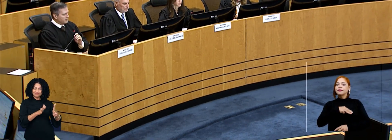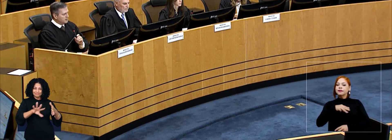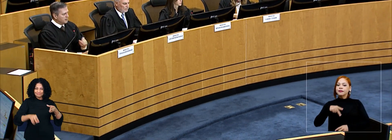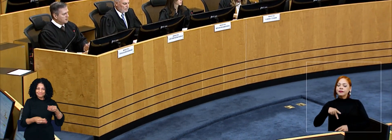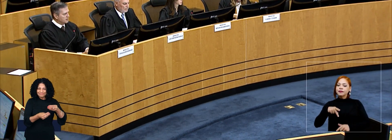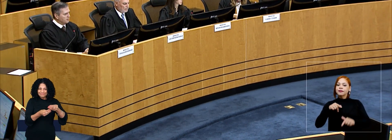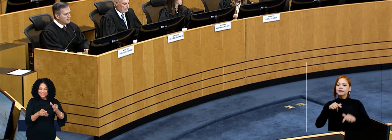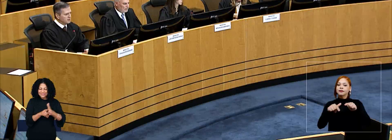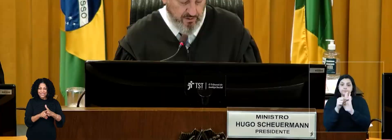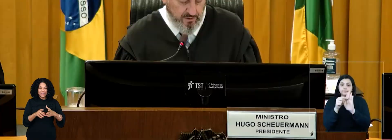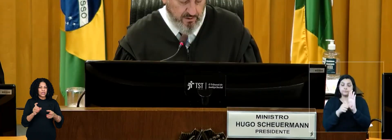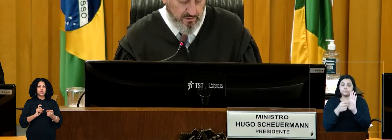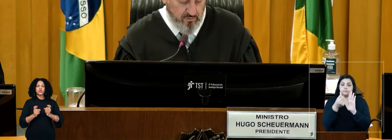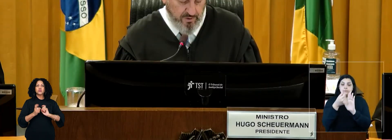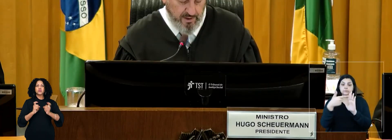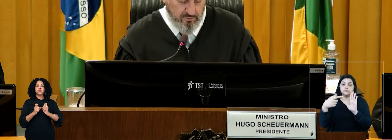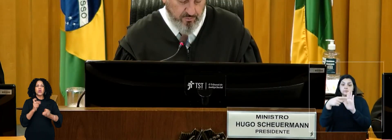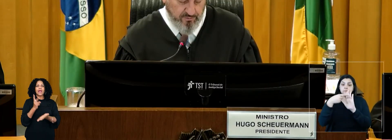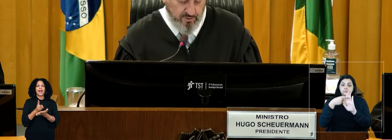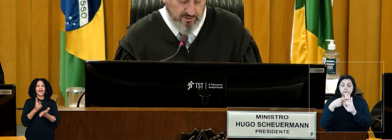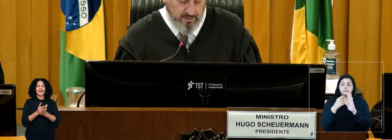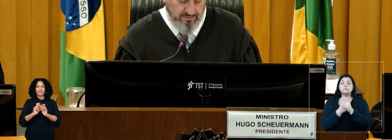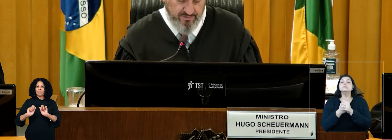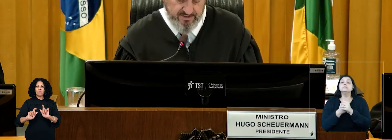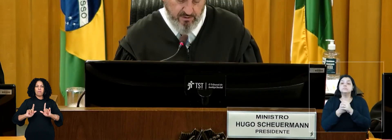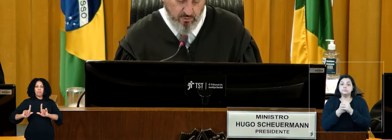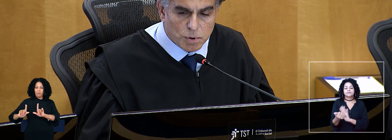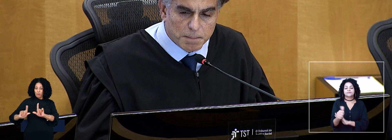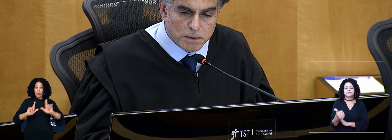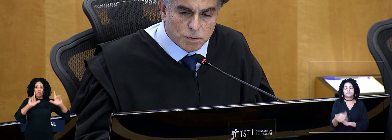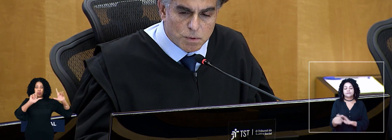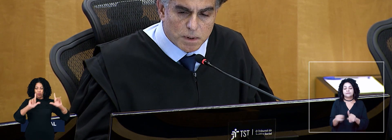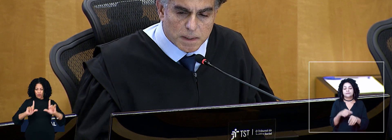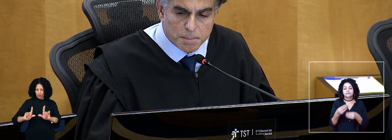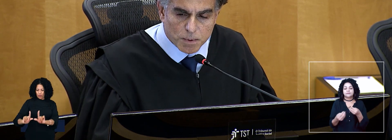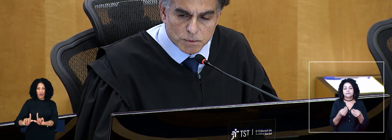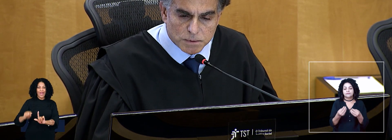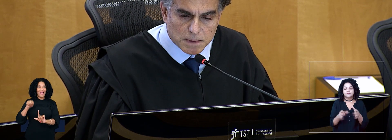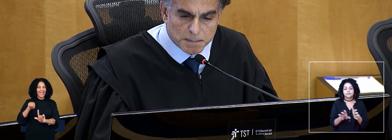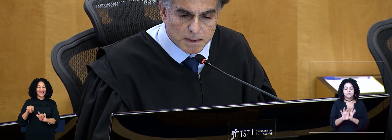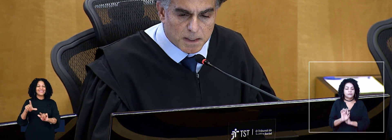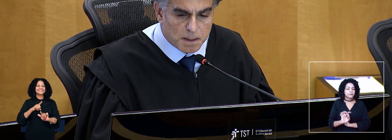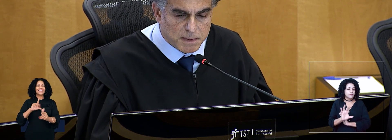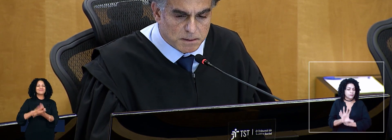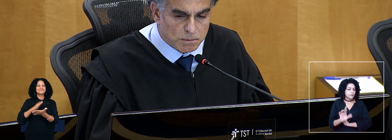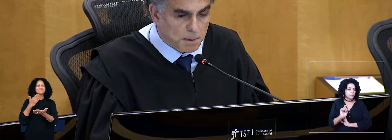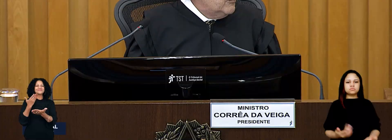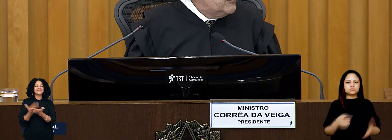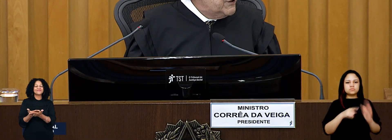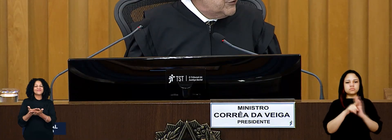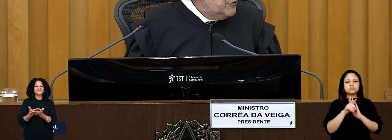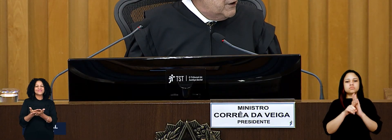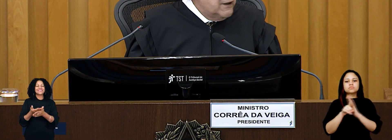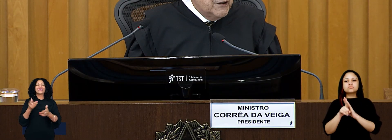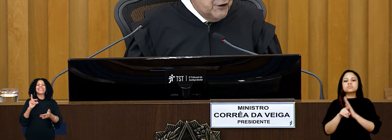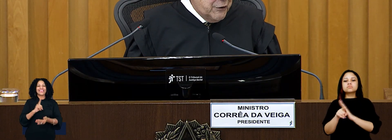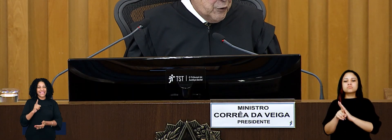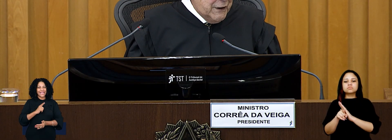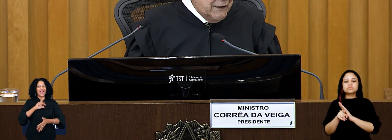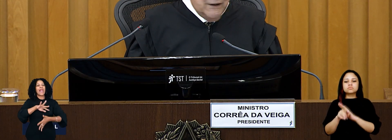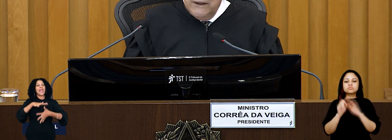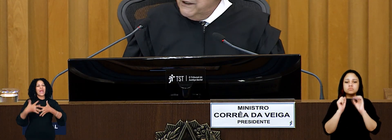e acessibilidade em todas as sessões de julgamento. Todos os órgãos julgadores passaram a ter